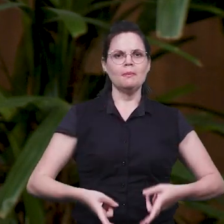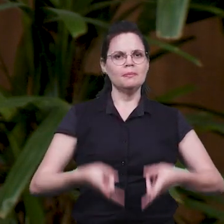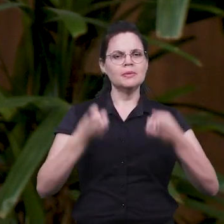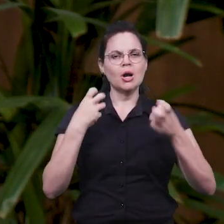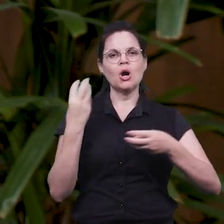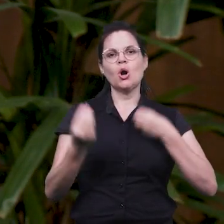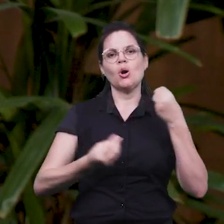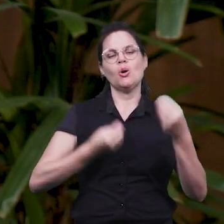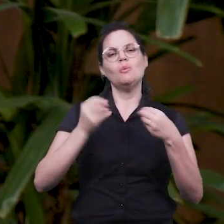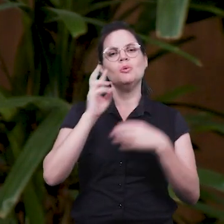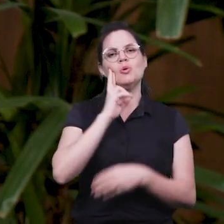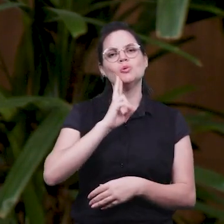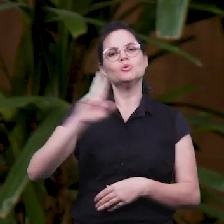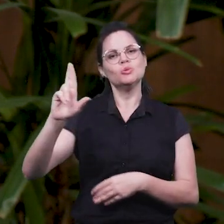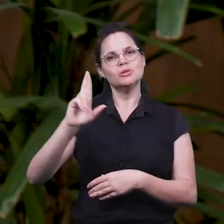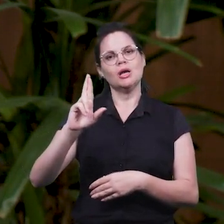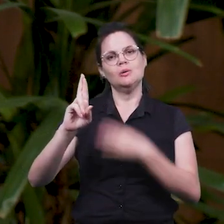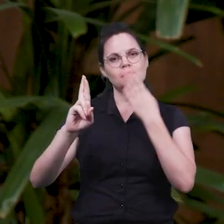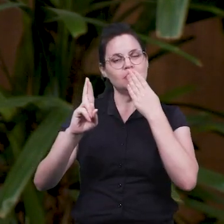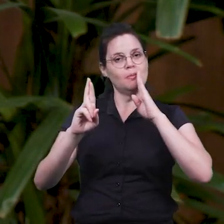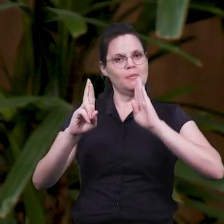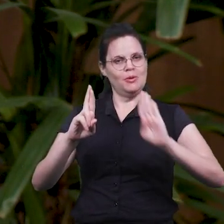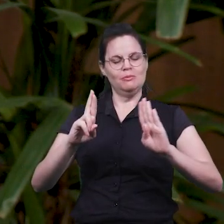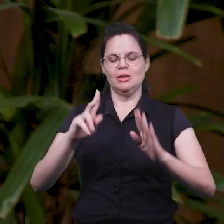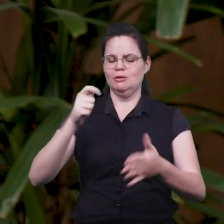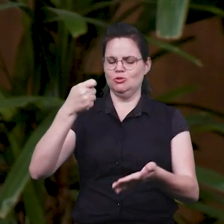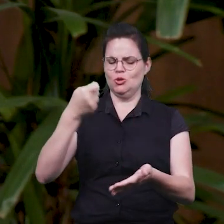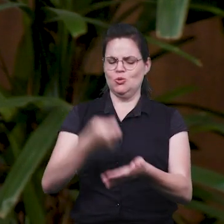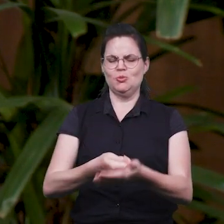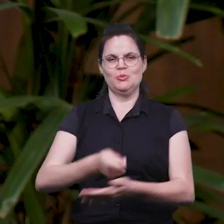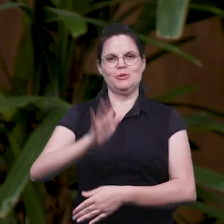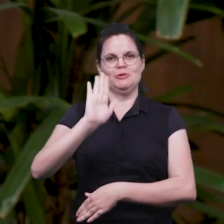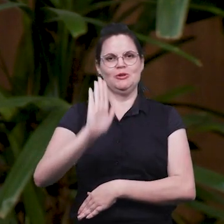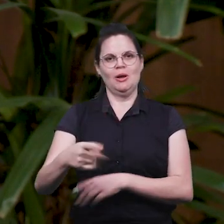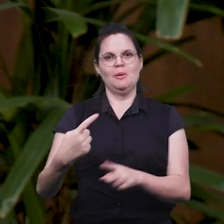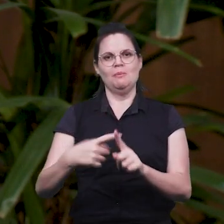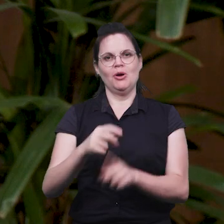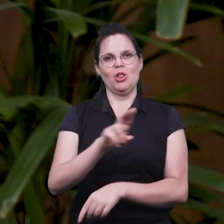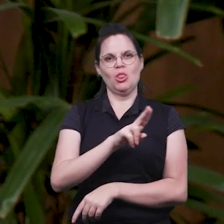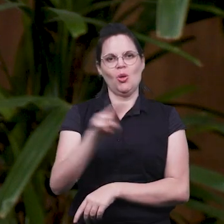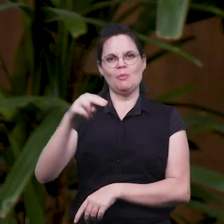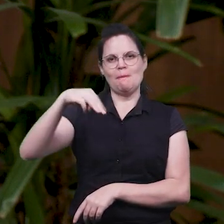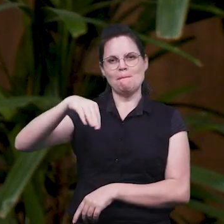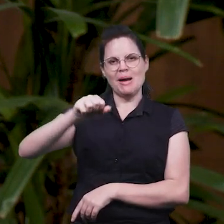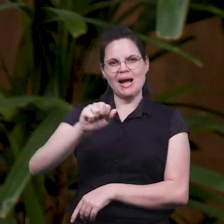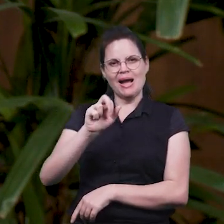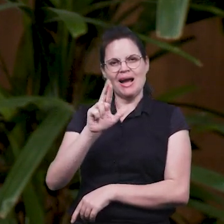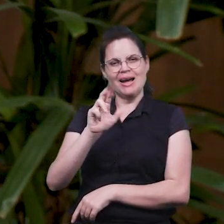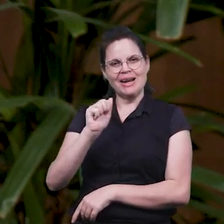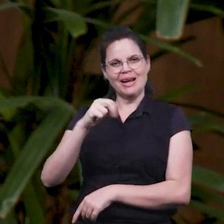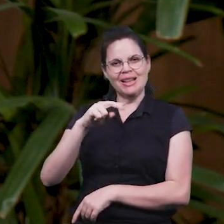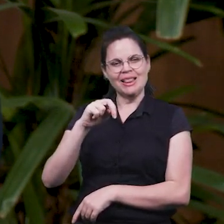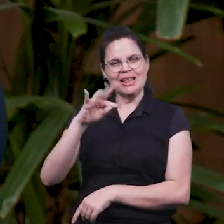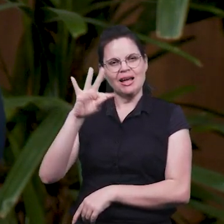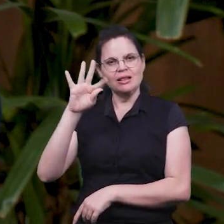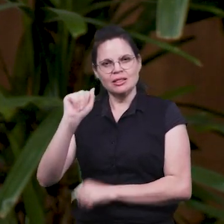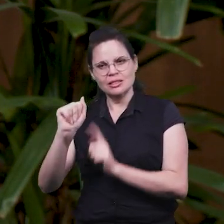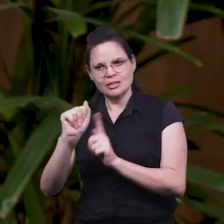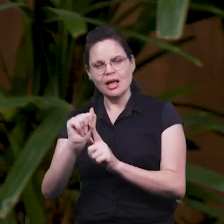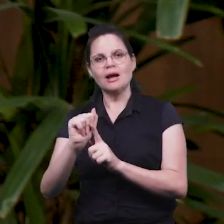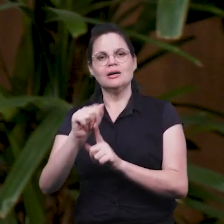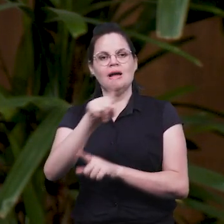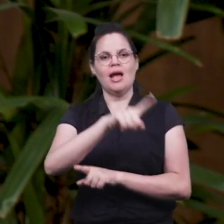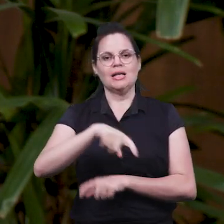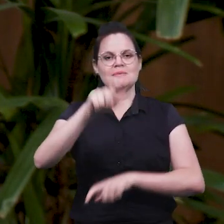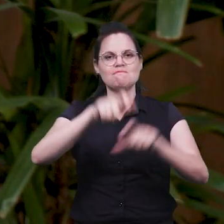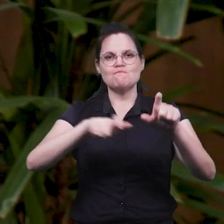o cumprimento de uma promessa de que este nome, esta obra, estaria em todas